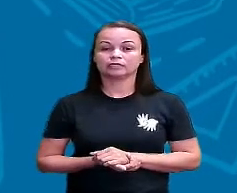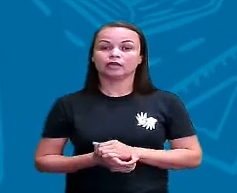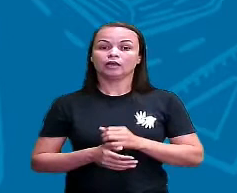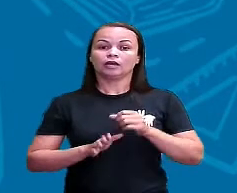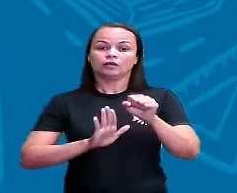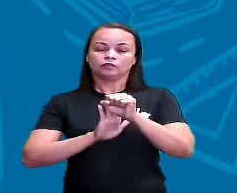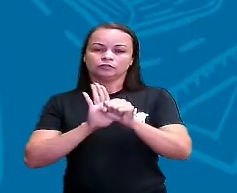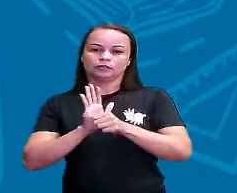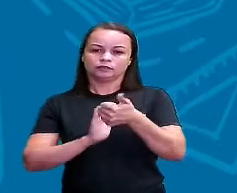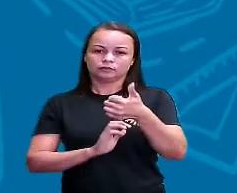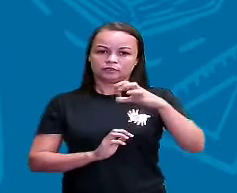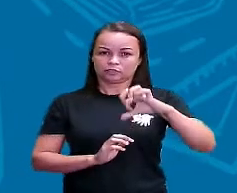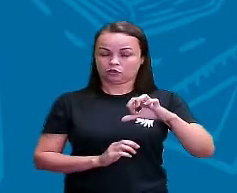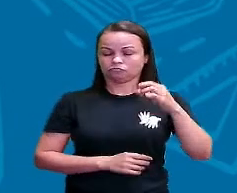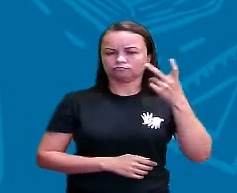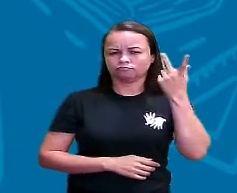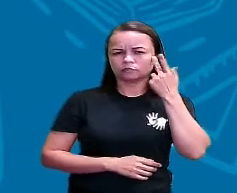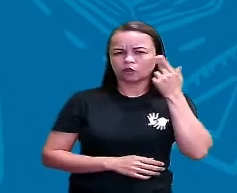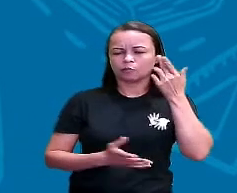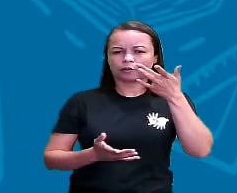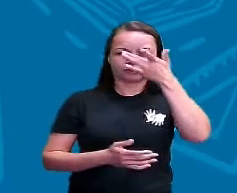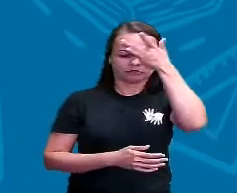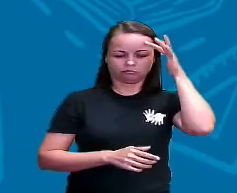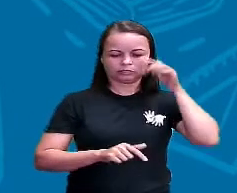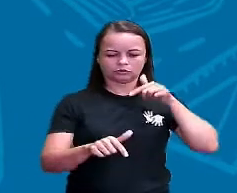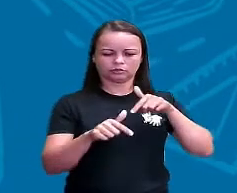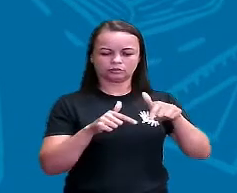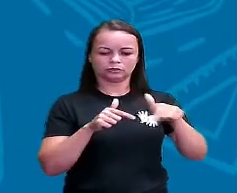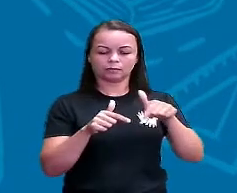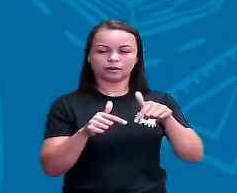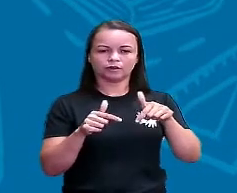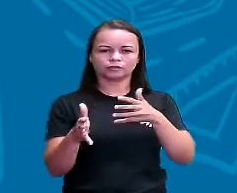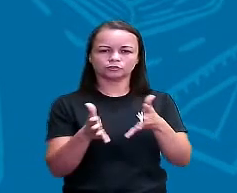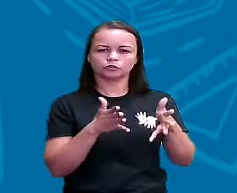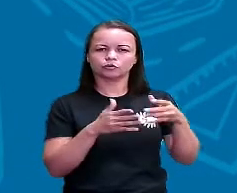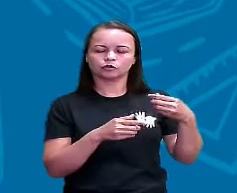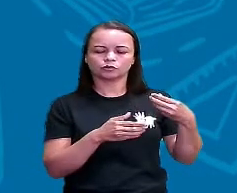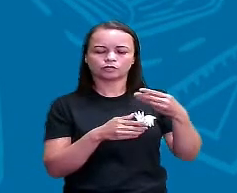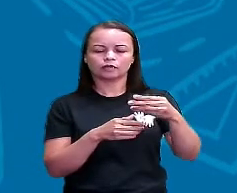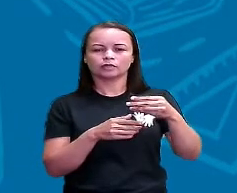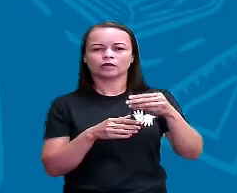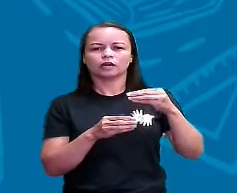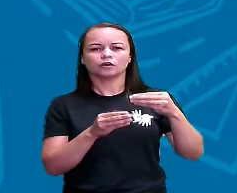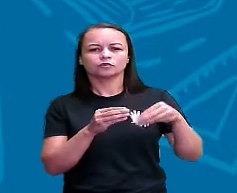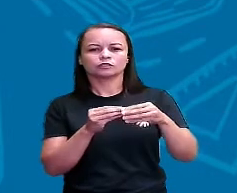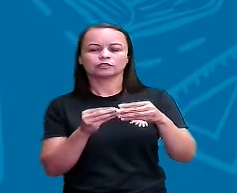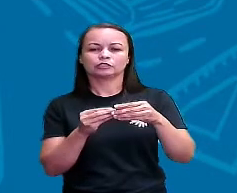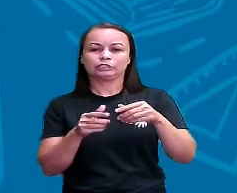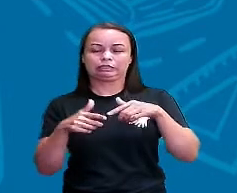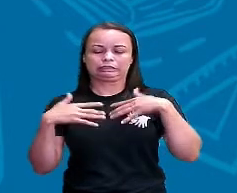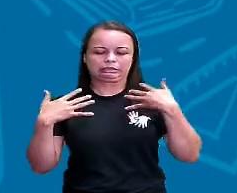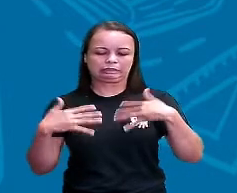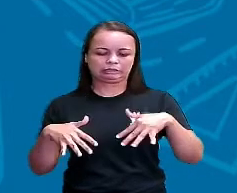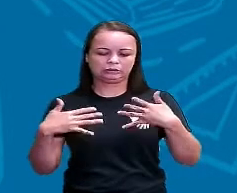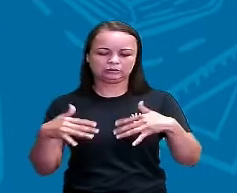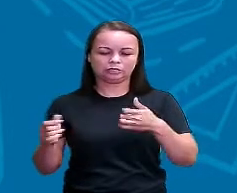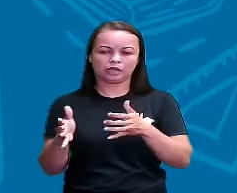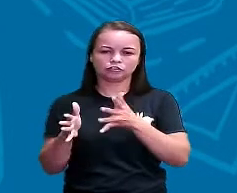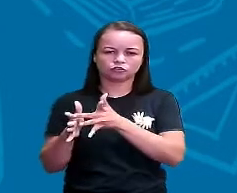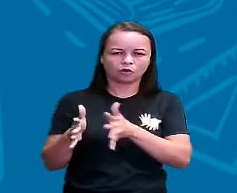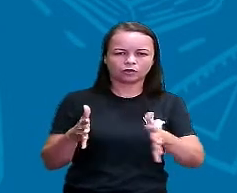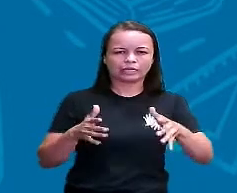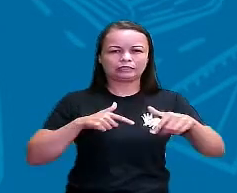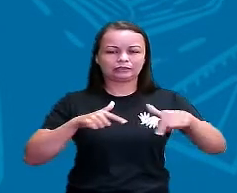era comum que os trabalhadores fossem colocados sob condições de trabalho degradantes. A jornada de trabalho